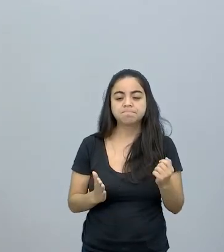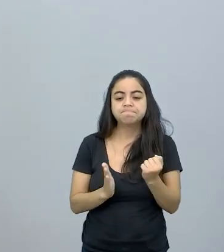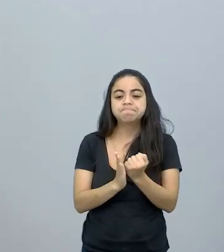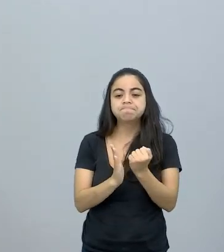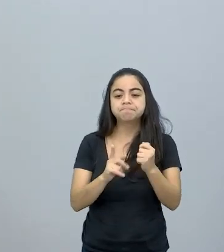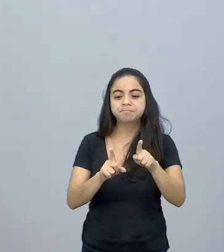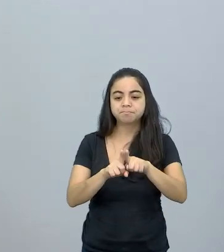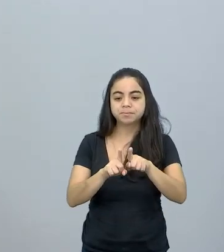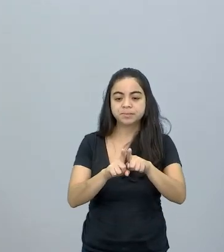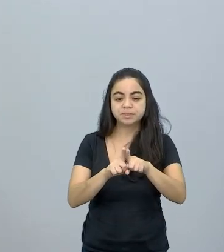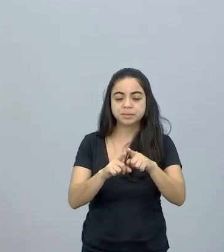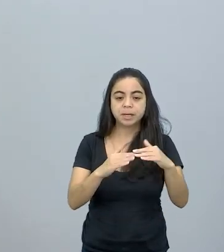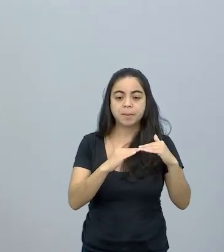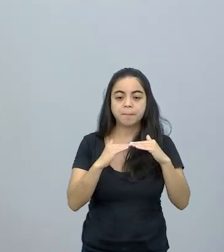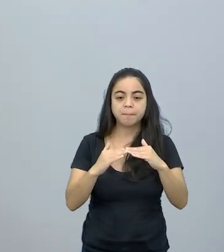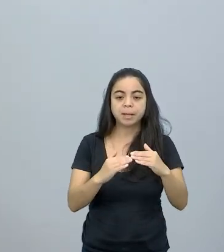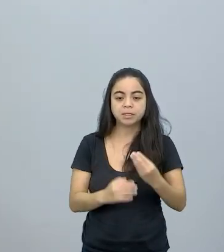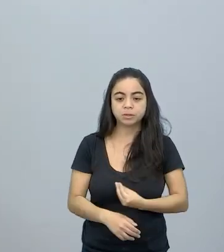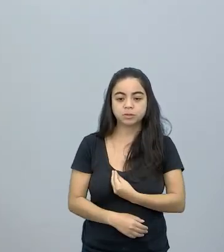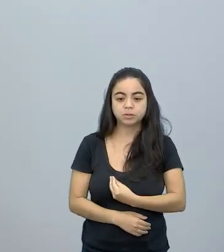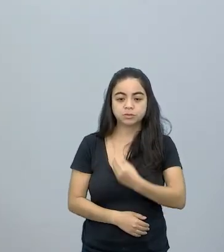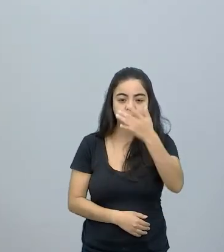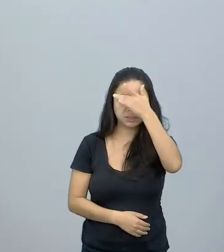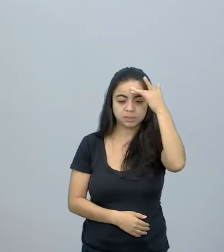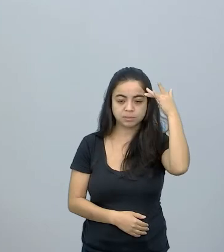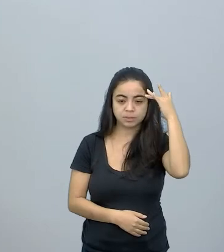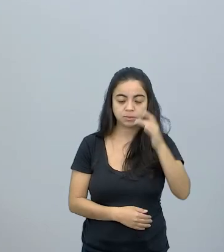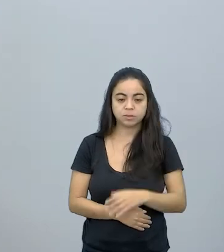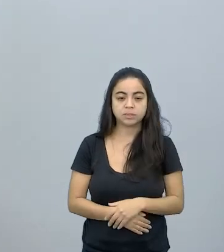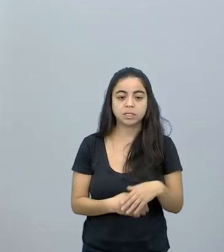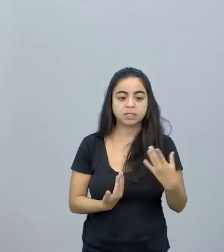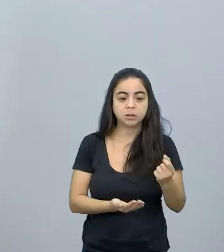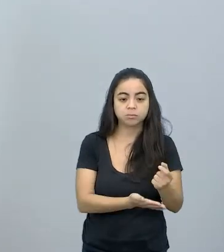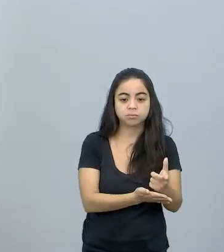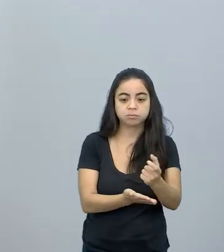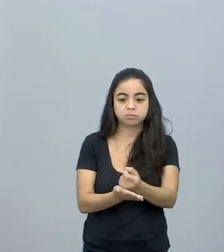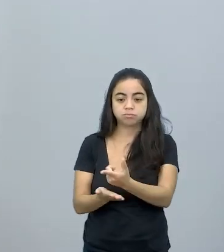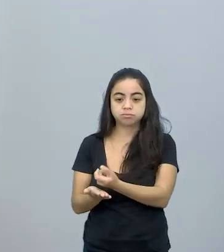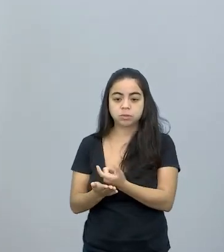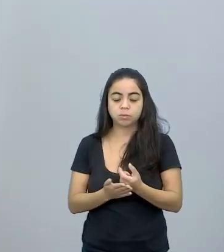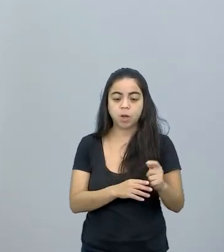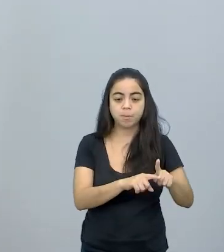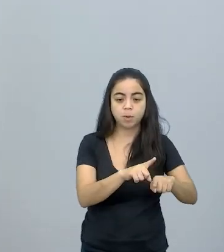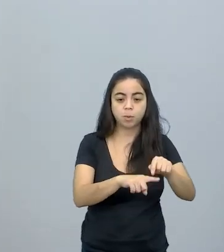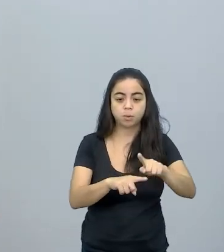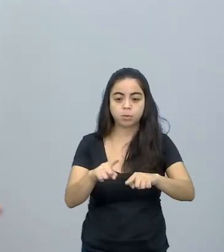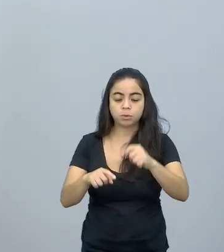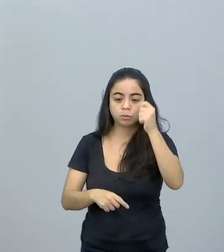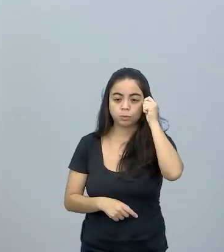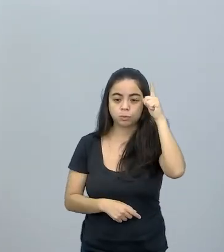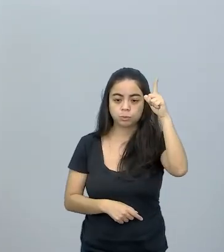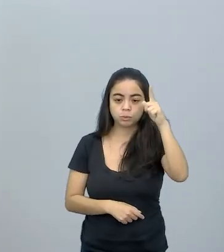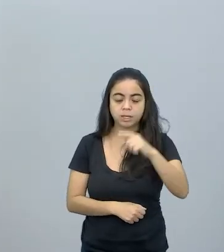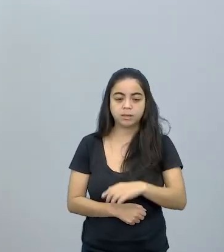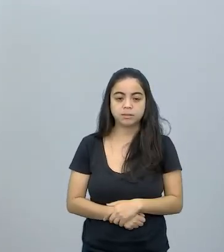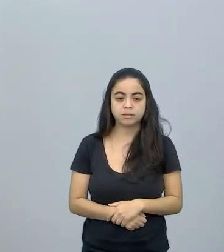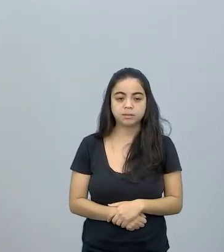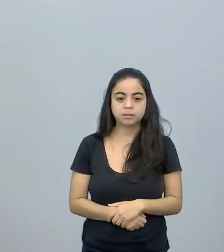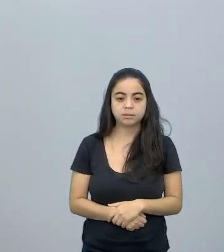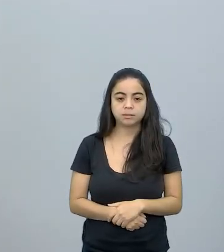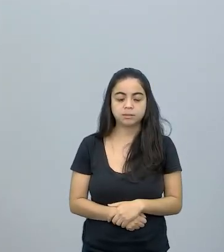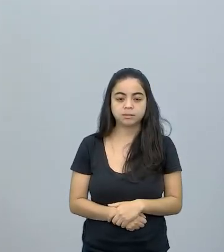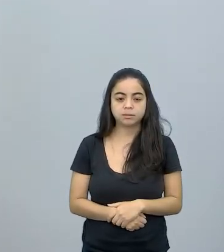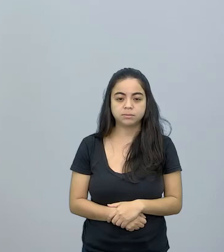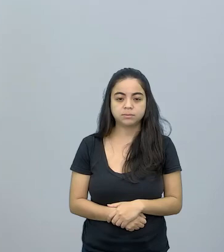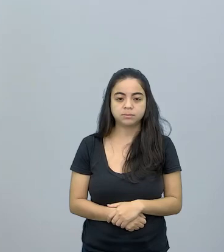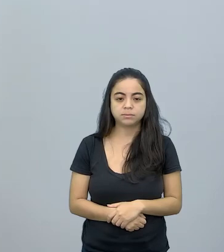impactando também o padrão de vida dessas pessoas. Então elas consomem outros produtos culturais, né? Quer dizer, produto cultural é meio que uma